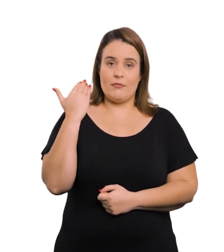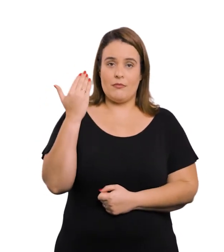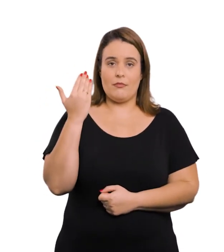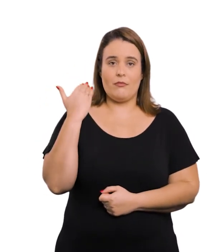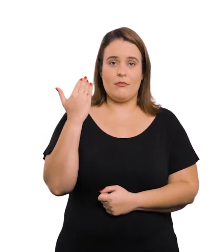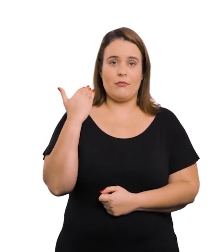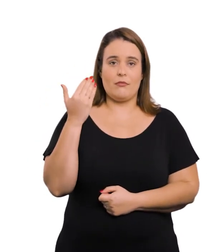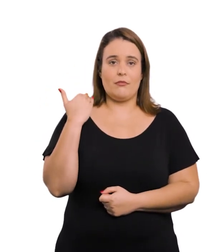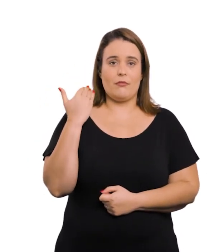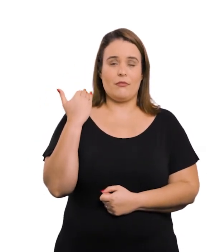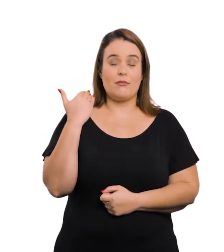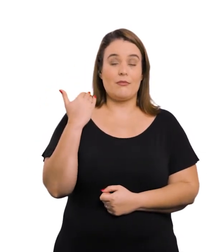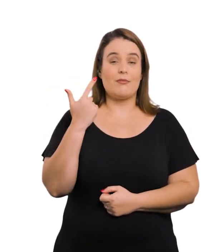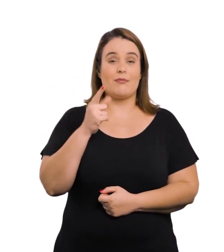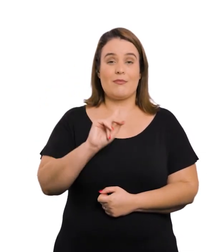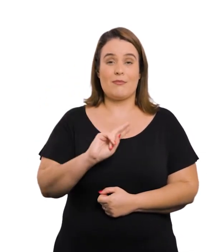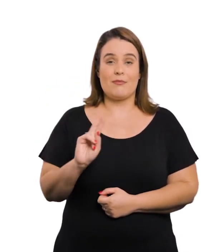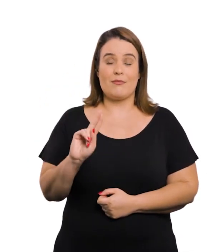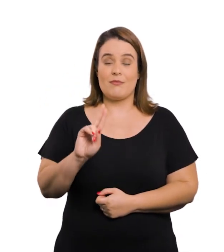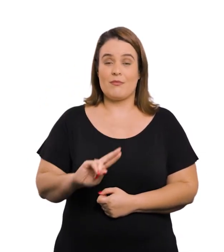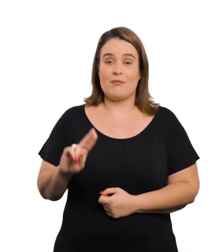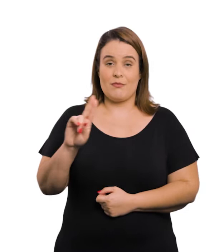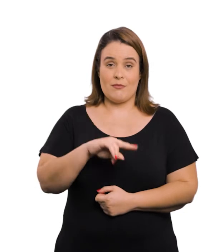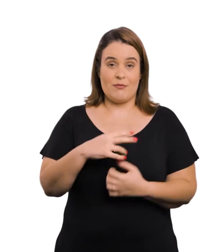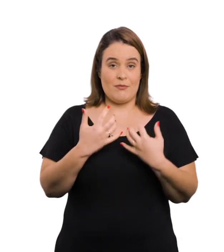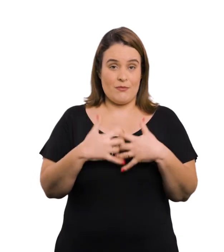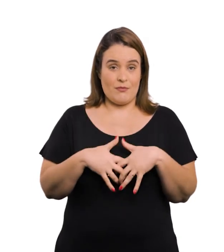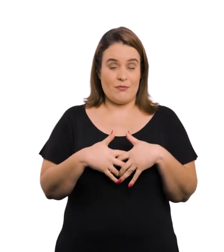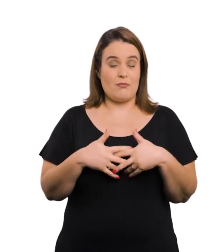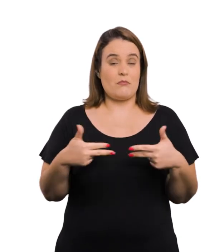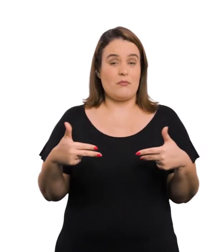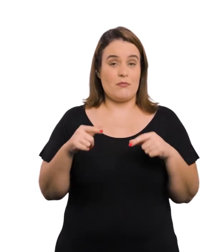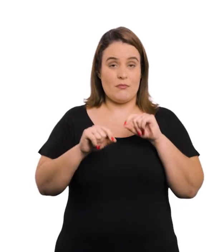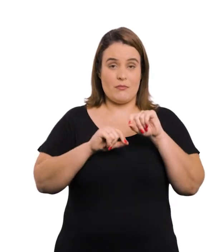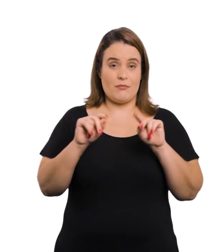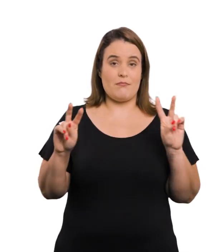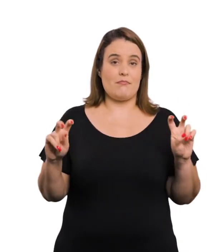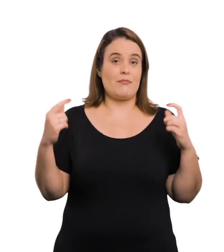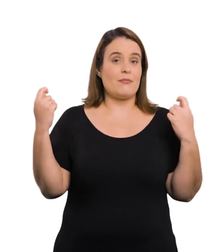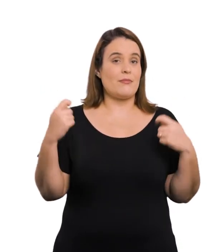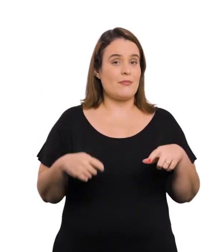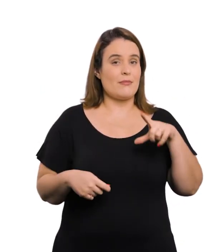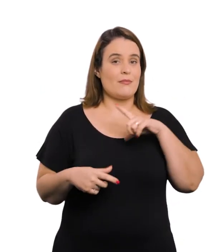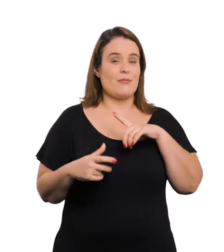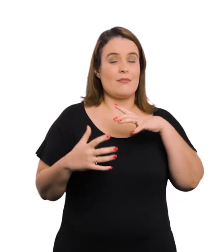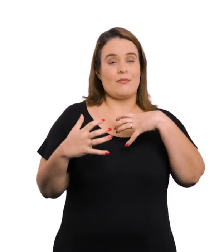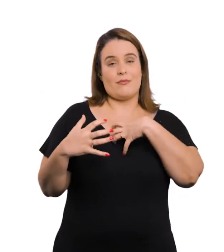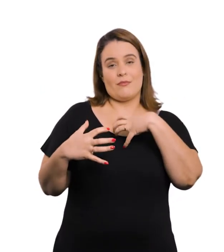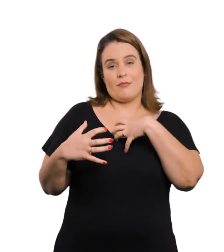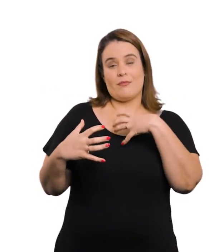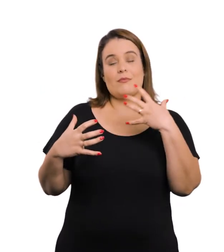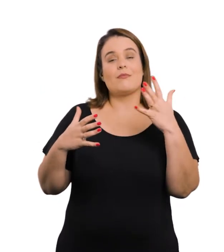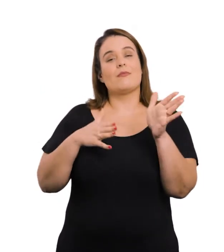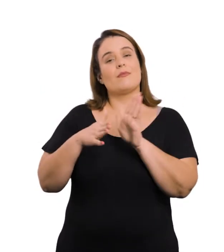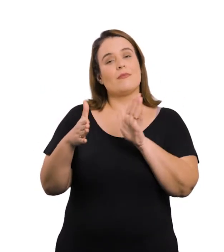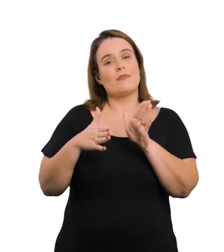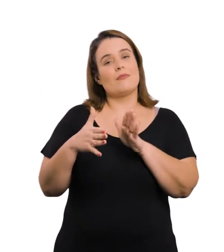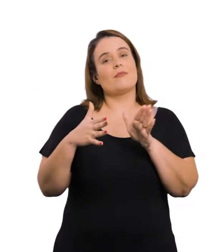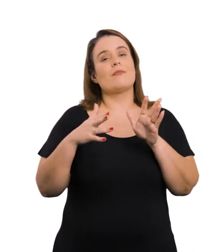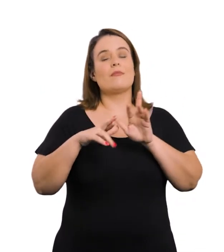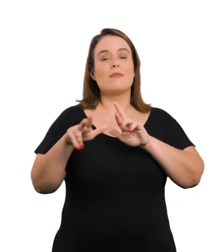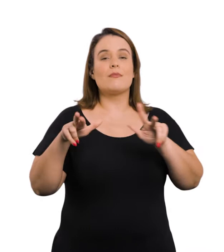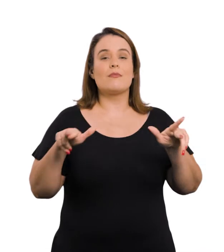nomenclatura do órgão à época, os instrumentos utilizados nas entrevistas, abre aspas, devem estar em formato acessível para